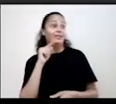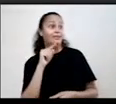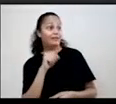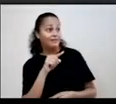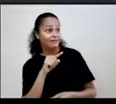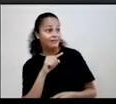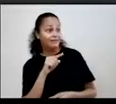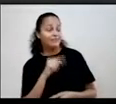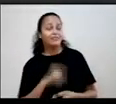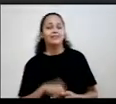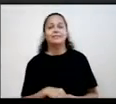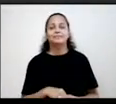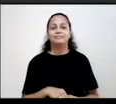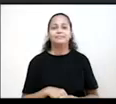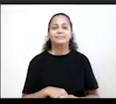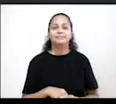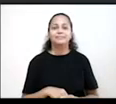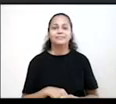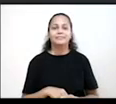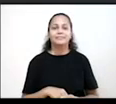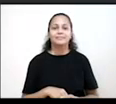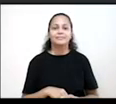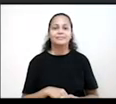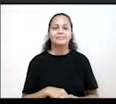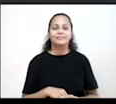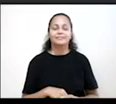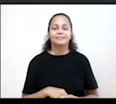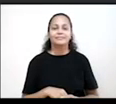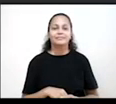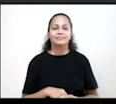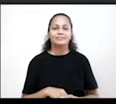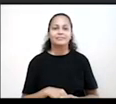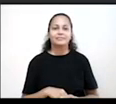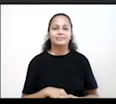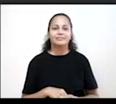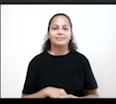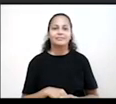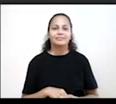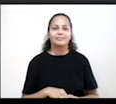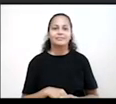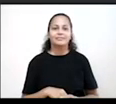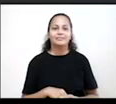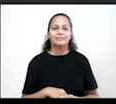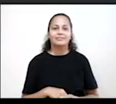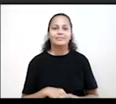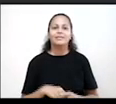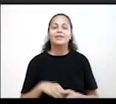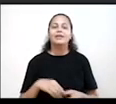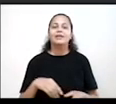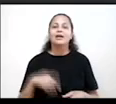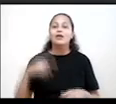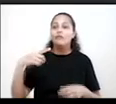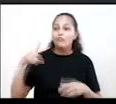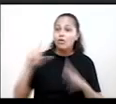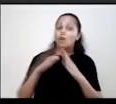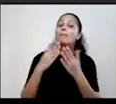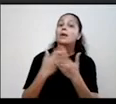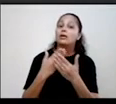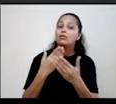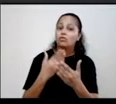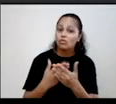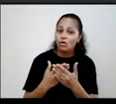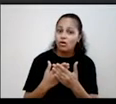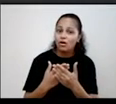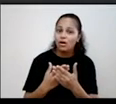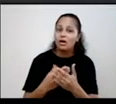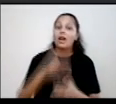Ele, isso mesmo, tenho certeza que você acertou. E aí, a última, foram à escola pai, mãe e filho. Eu pergunto,